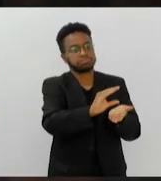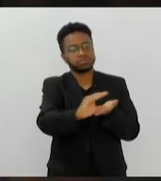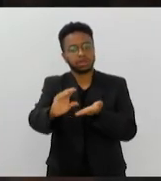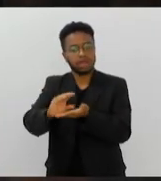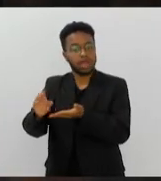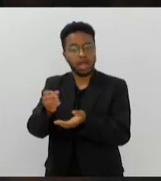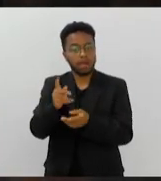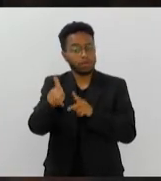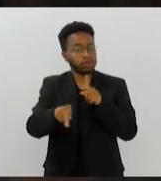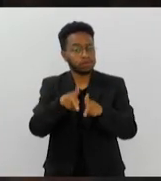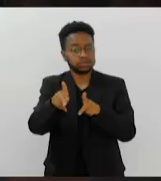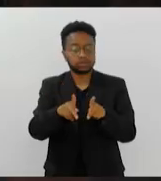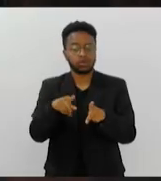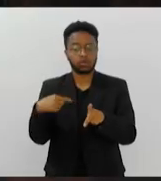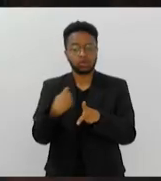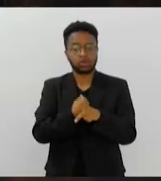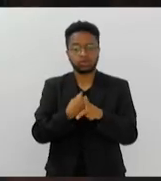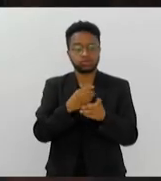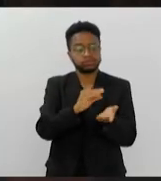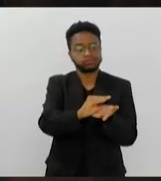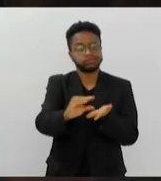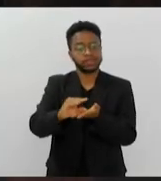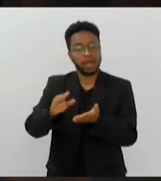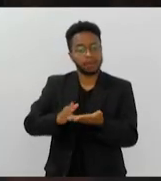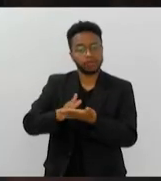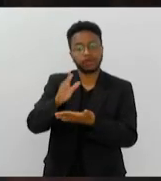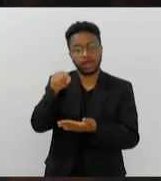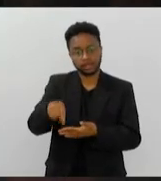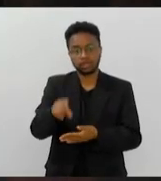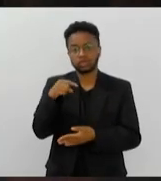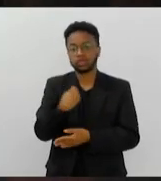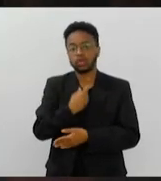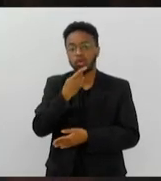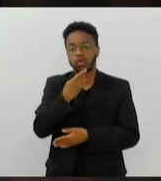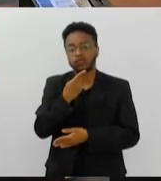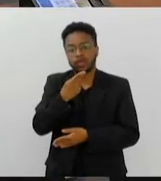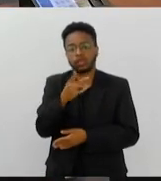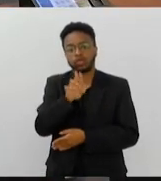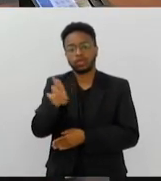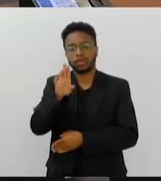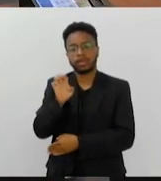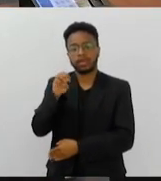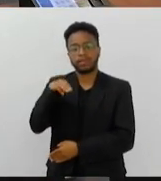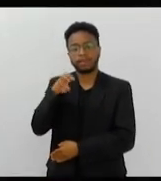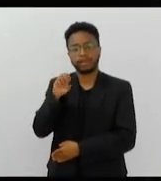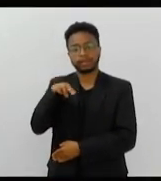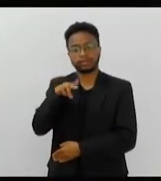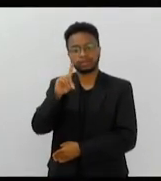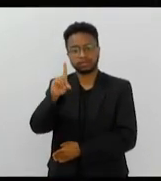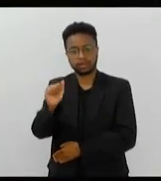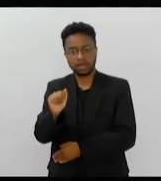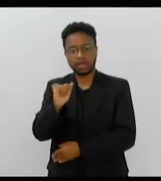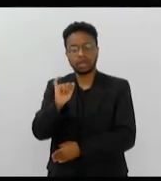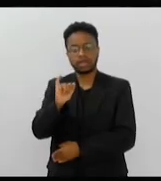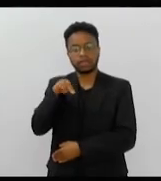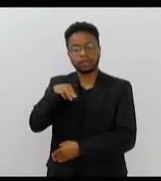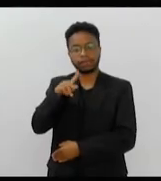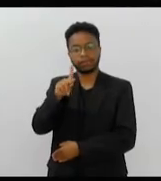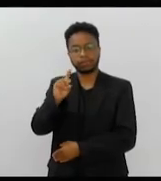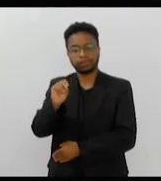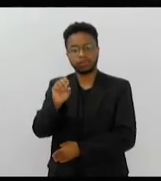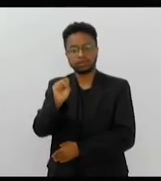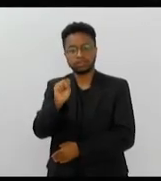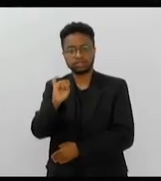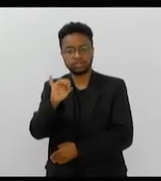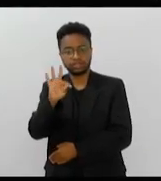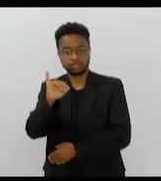as nossas emendas que foram aprovadas aqui, chamadas emendas impositivas. Mas as emendas impositivas nossas,